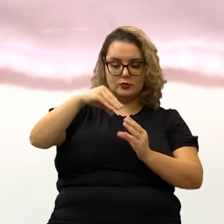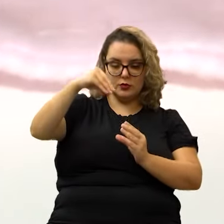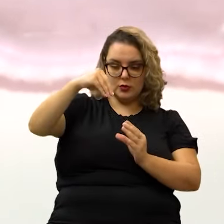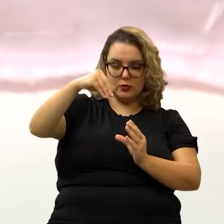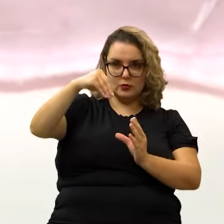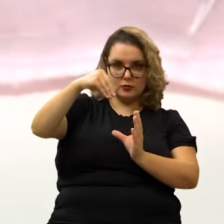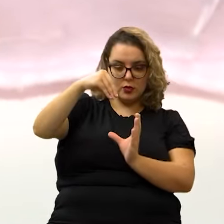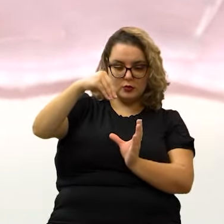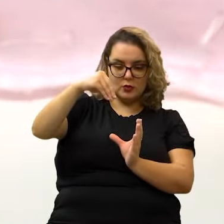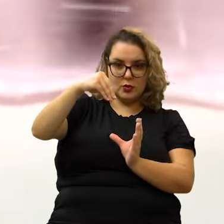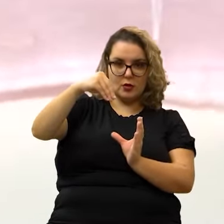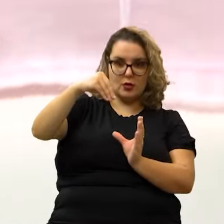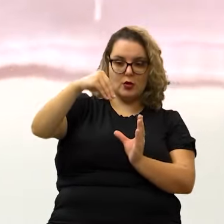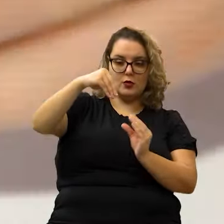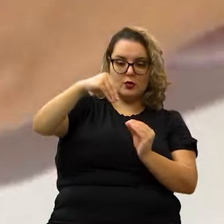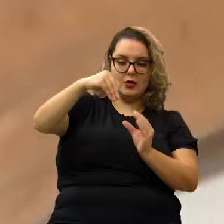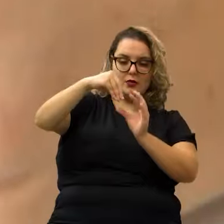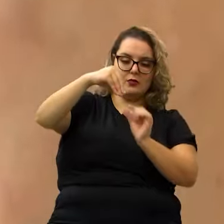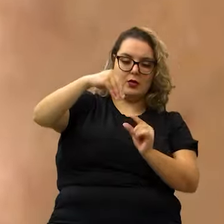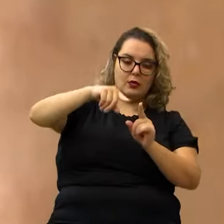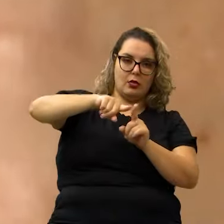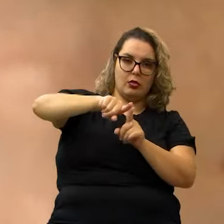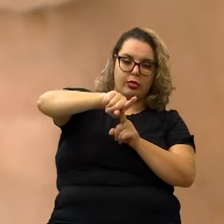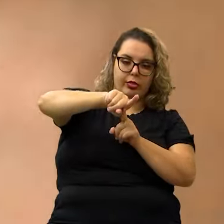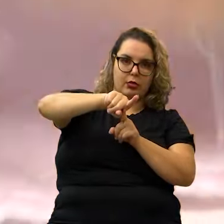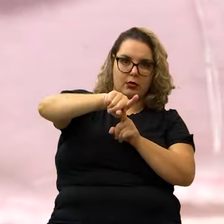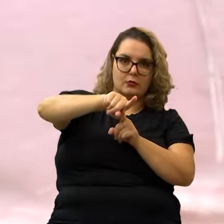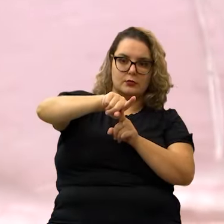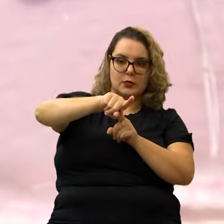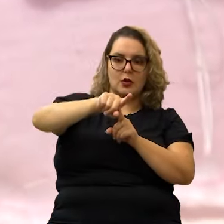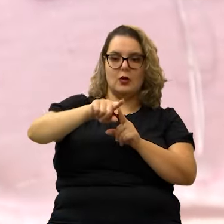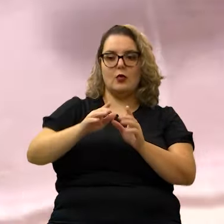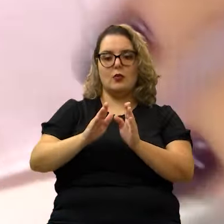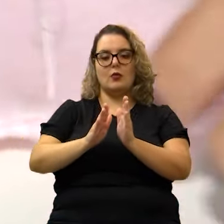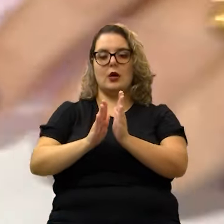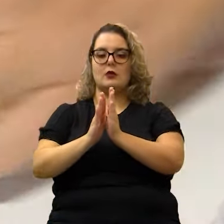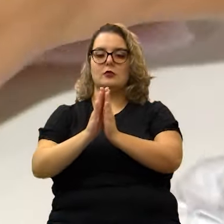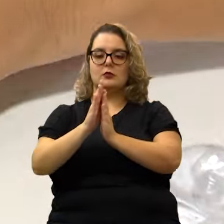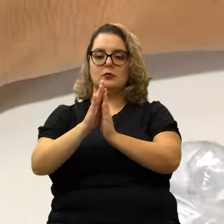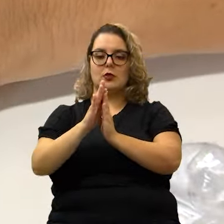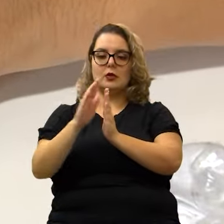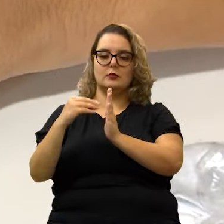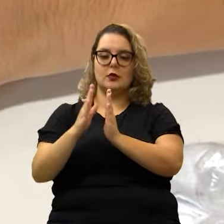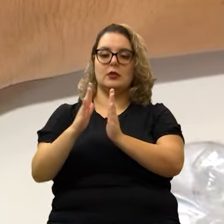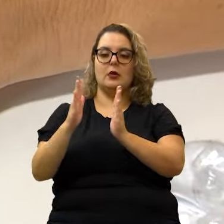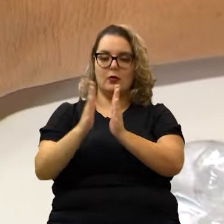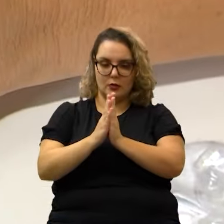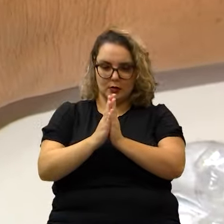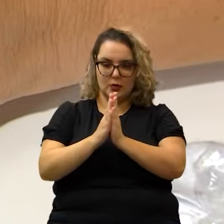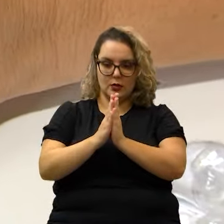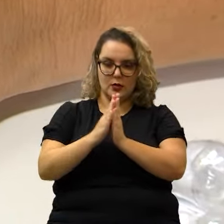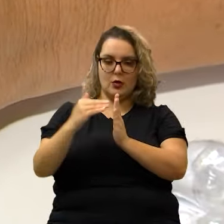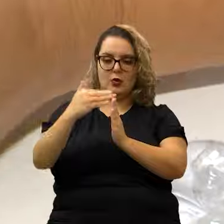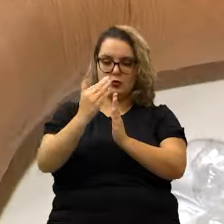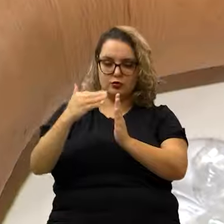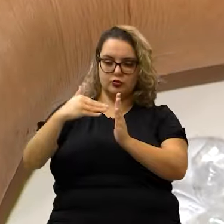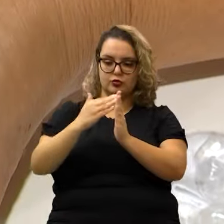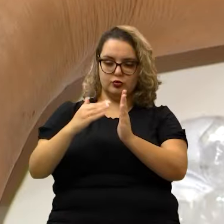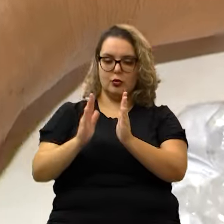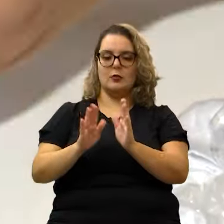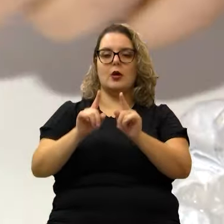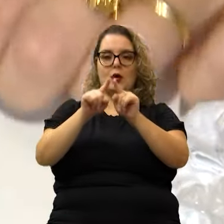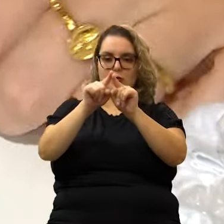aqui, né, pelo do chapéuzinho, eu posso chegar no final e ele dá um desnível, né, ele fica um lado maior que o outro. Então eu sempre começo desse lado garantindo que aqui